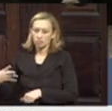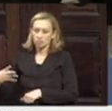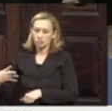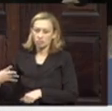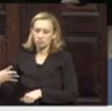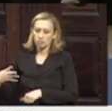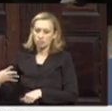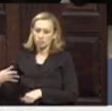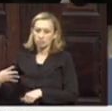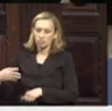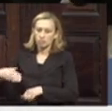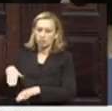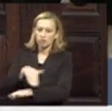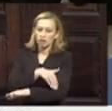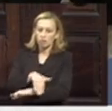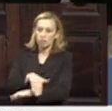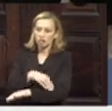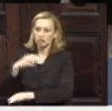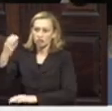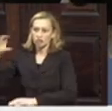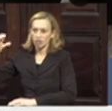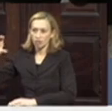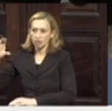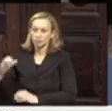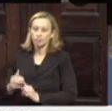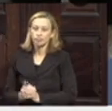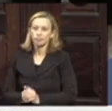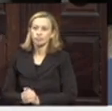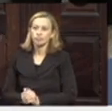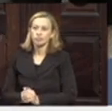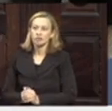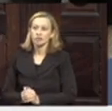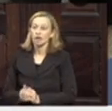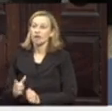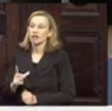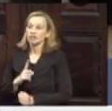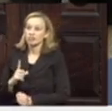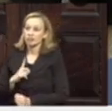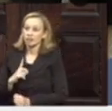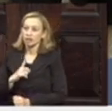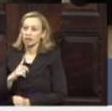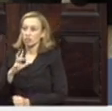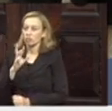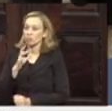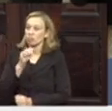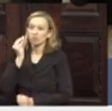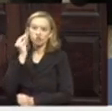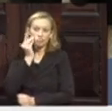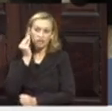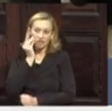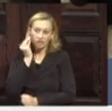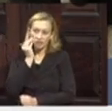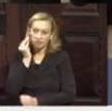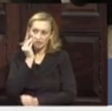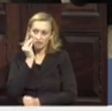borracha asfáltica foi no tempo que eu ainda era engenheiro do Departamento de Estado de